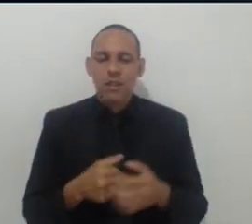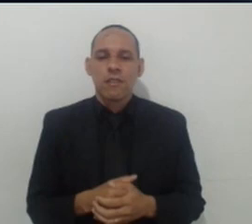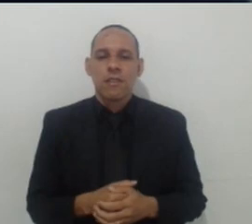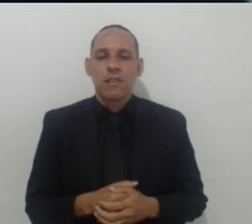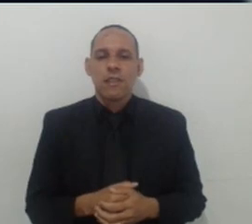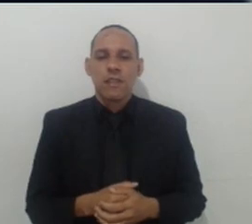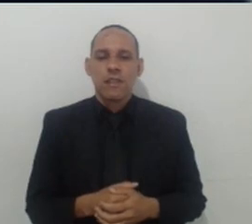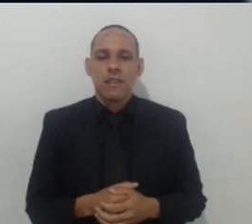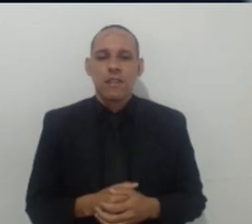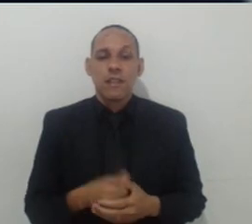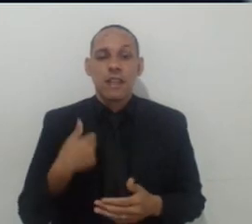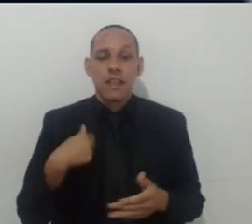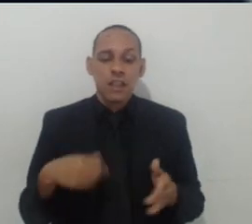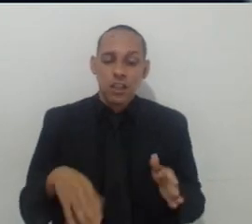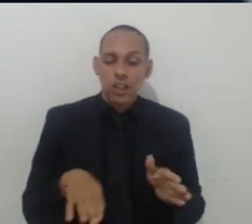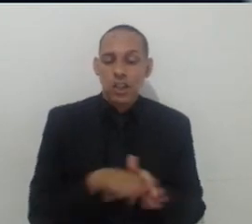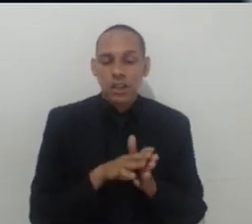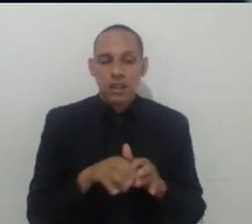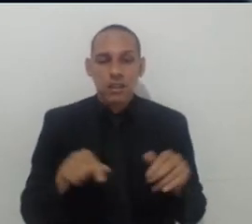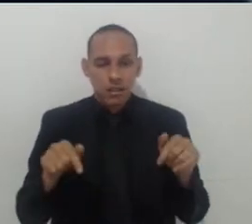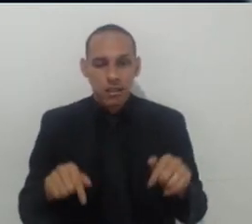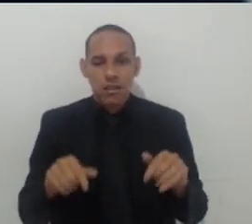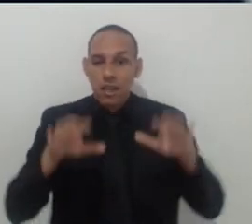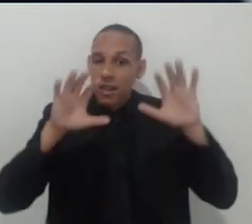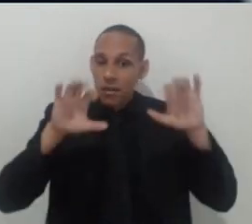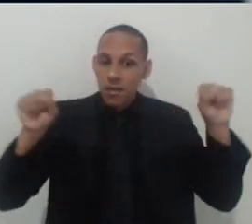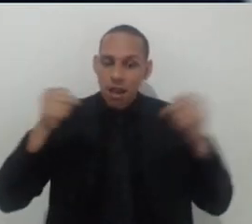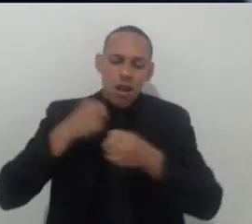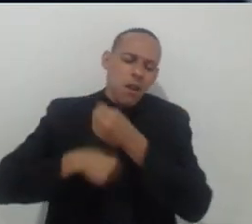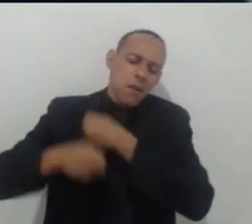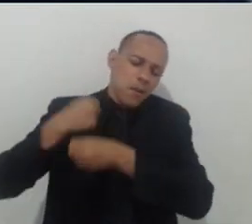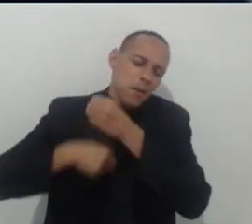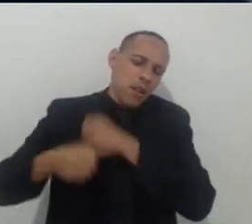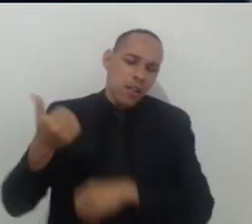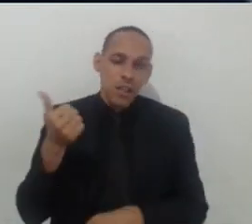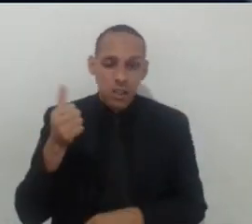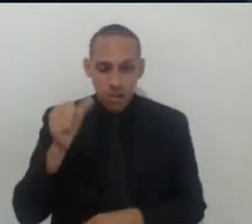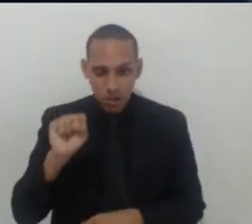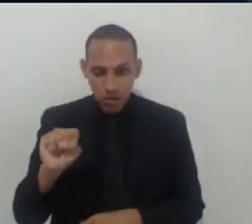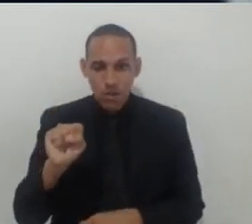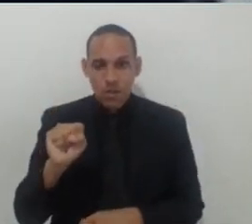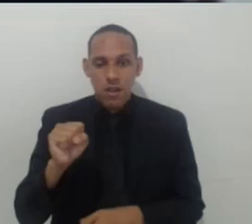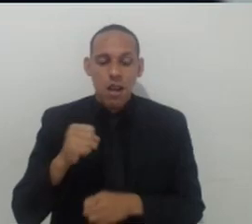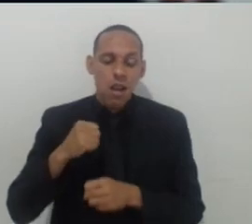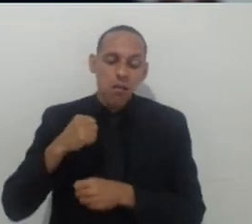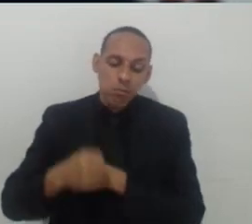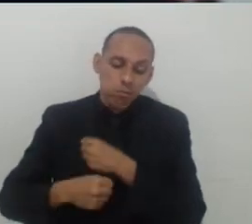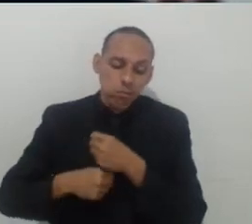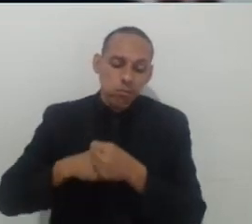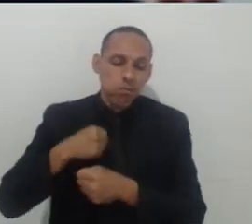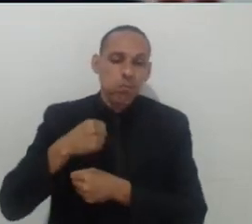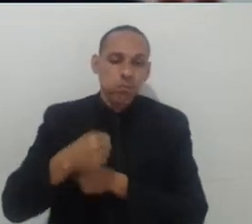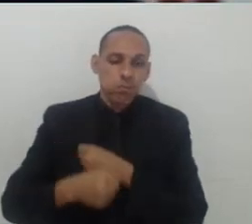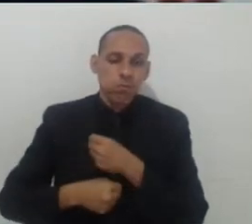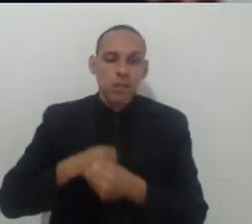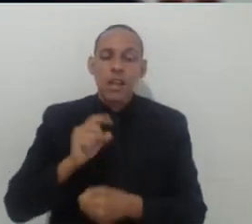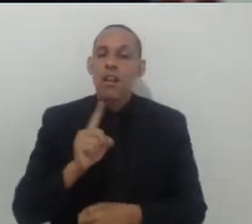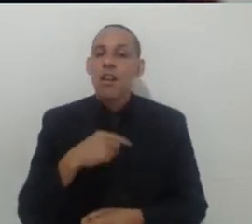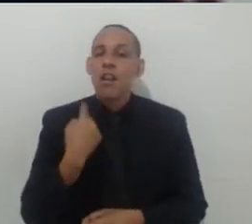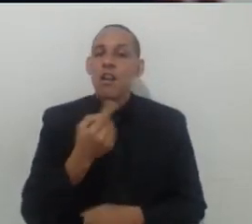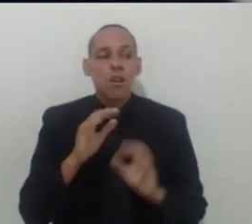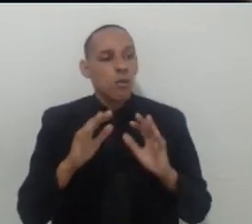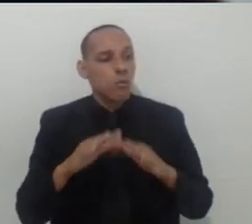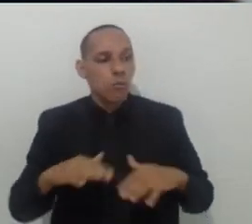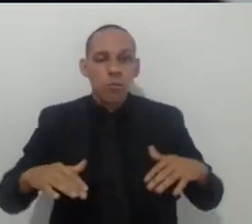quando eu cheguei nesse tribunal há 18 anos, ao longo dos anos, nós todos, inclusive